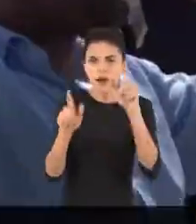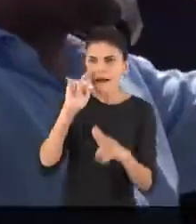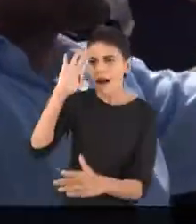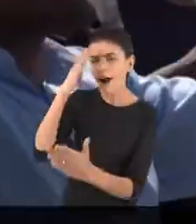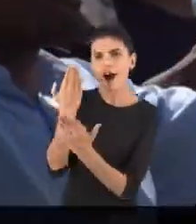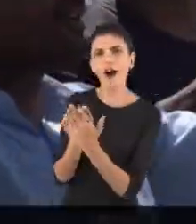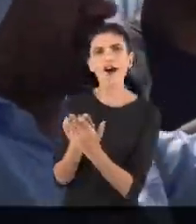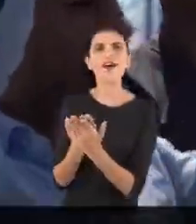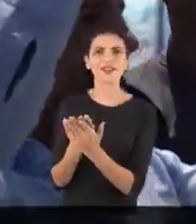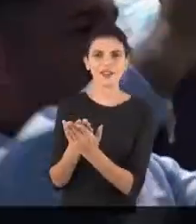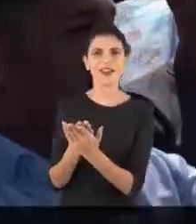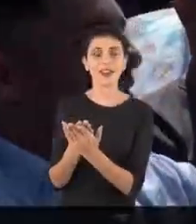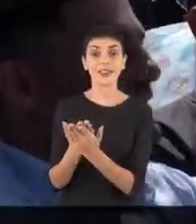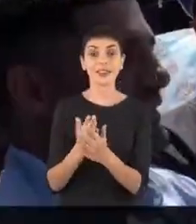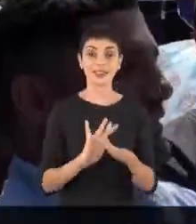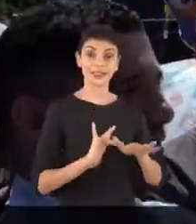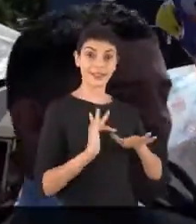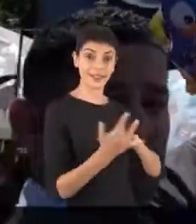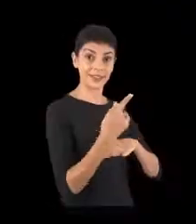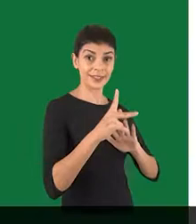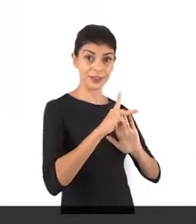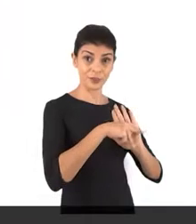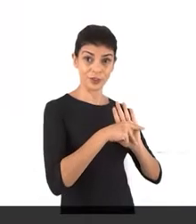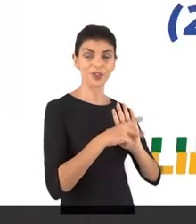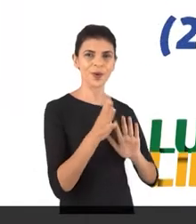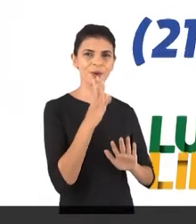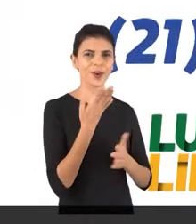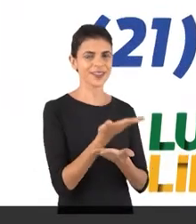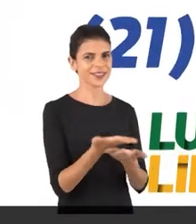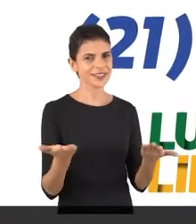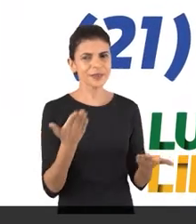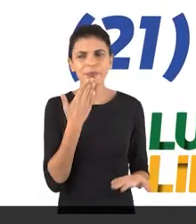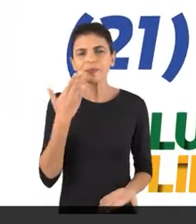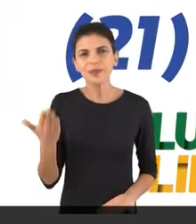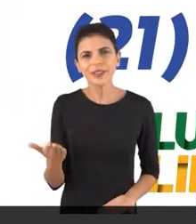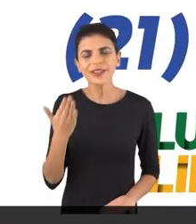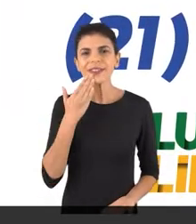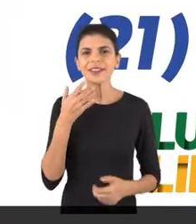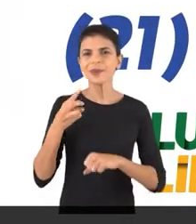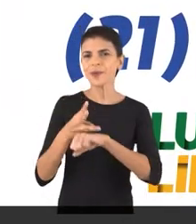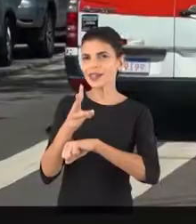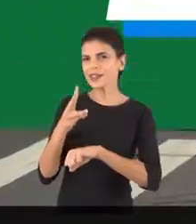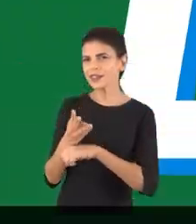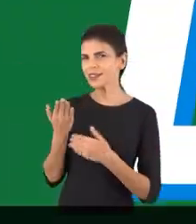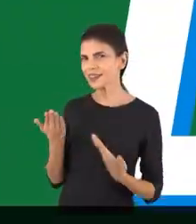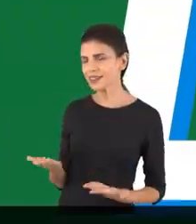do carioca. Conheça melhor o plano de governo de Luiz. É só pedir pelo zap. Pode